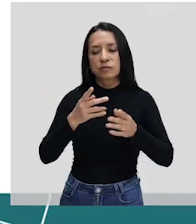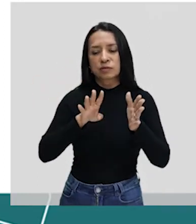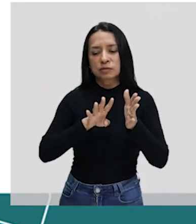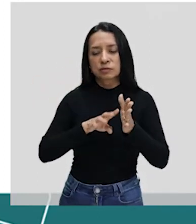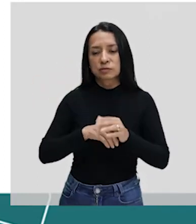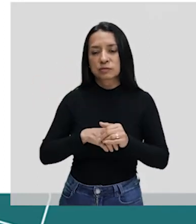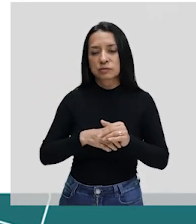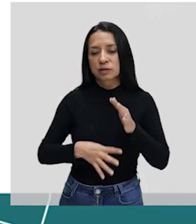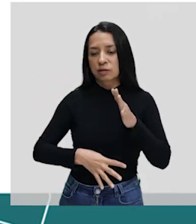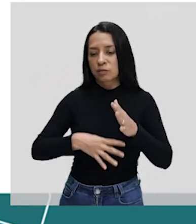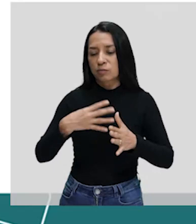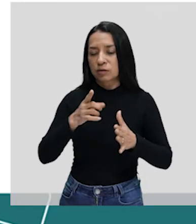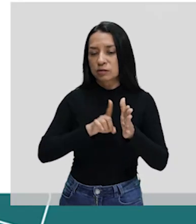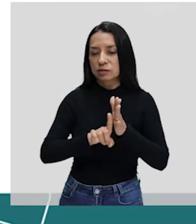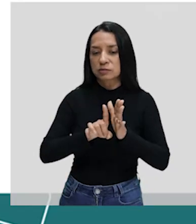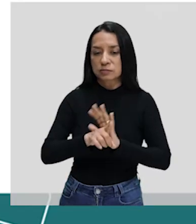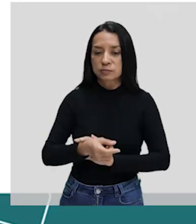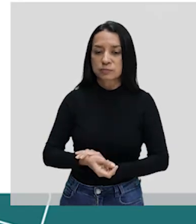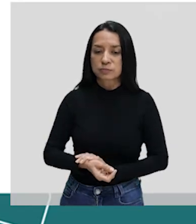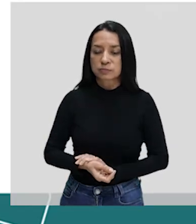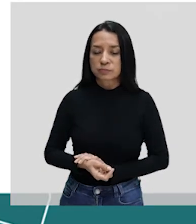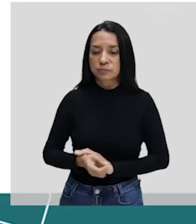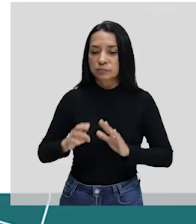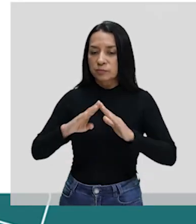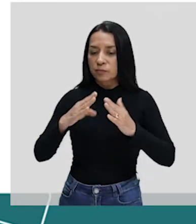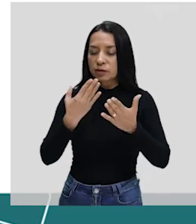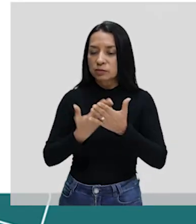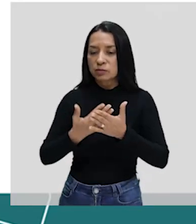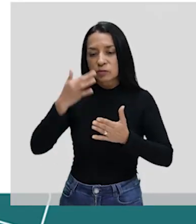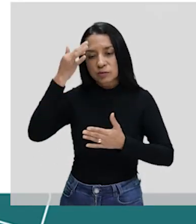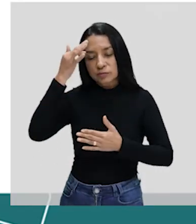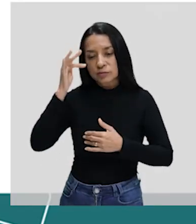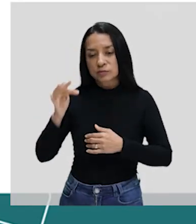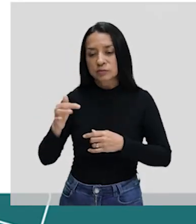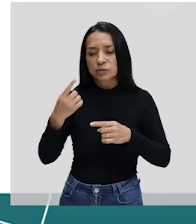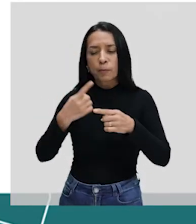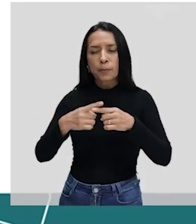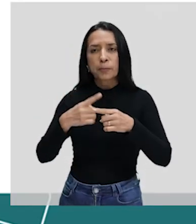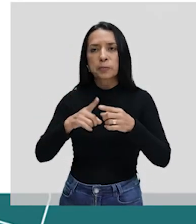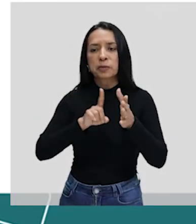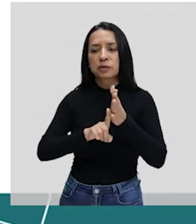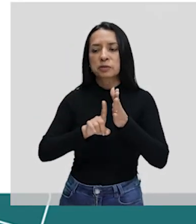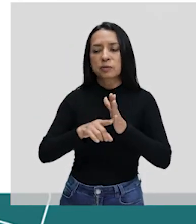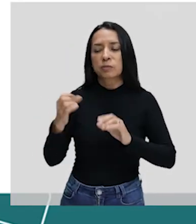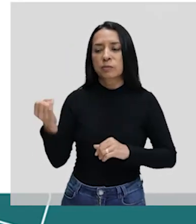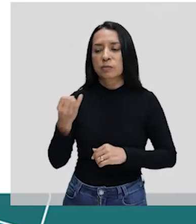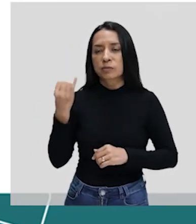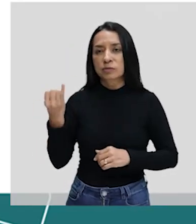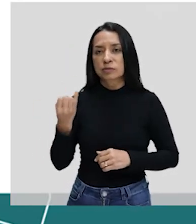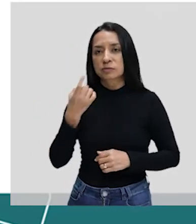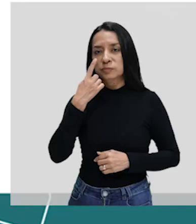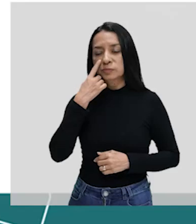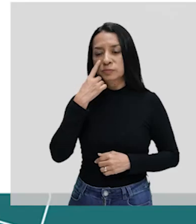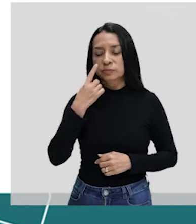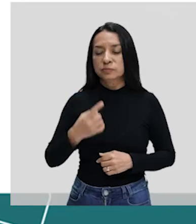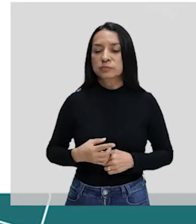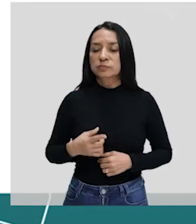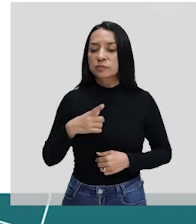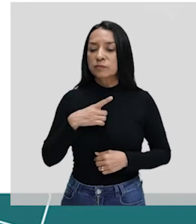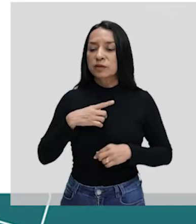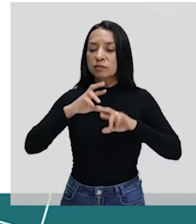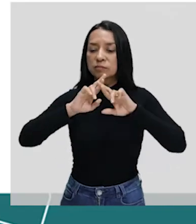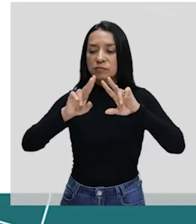questão, a escola filosófica. E aí, por que essa questão é tão importante? Veja só. Nós temos